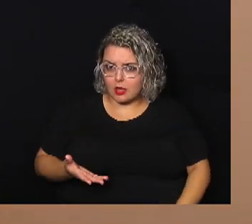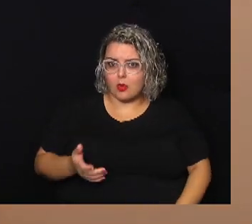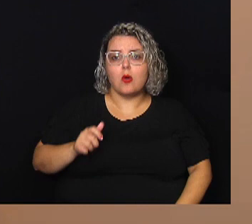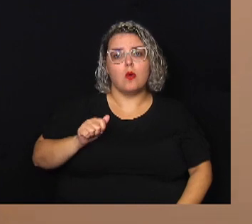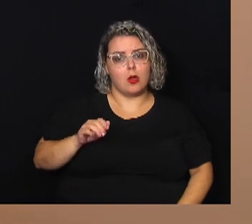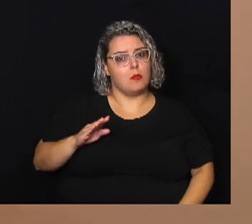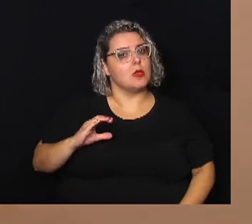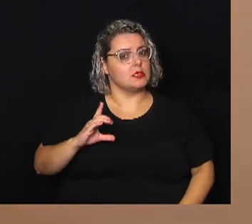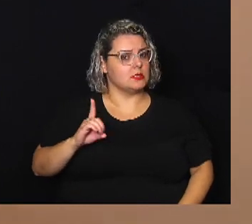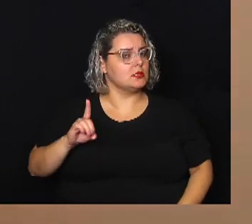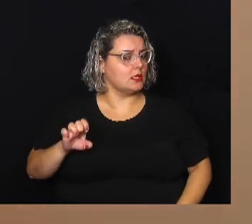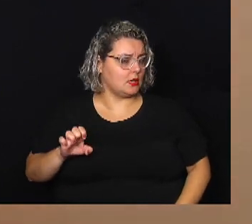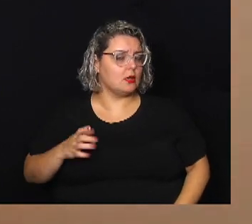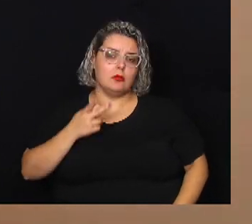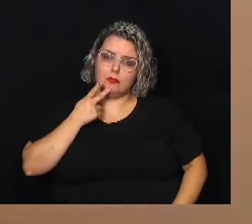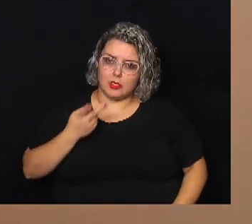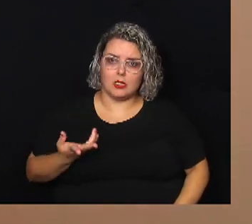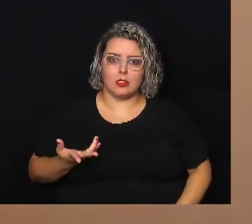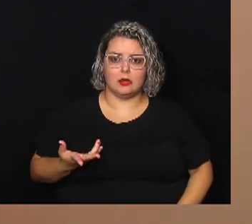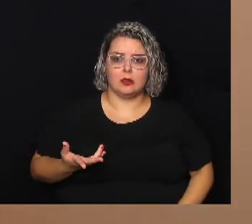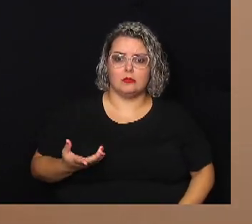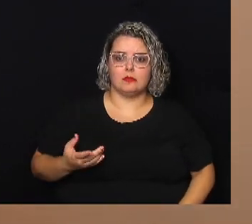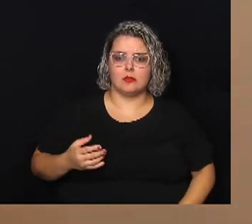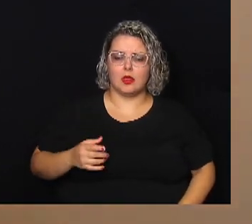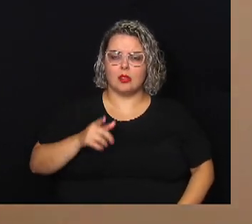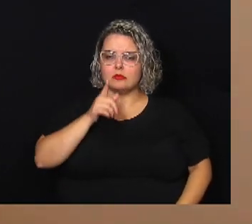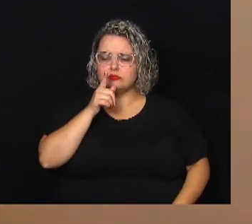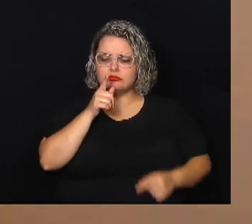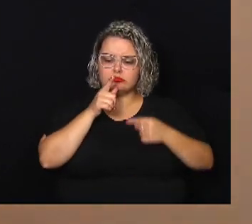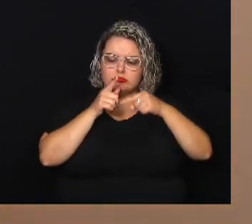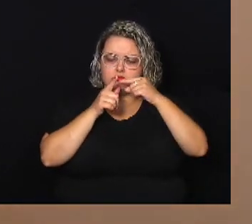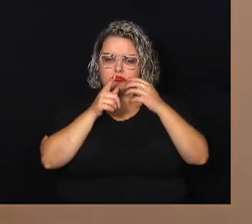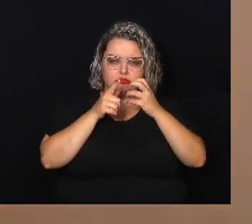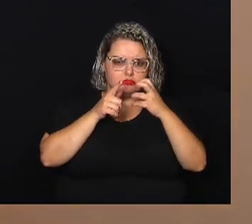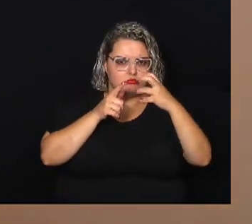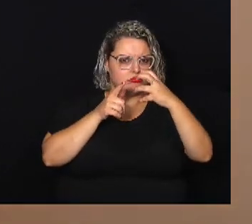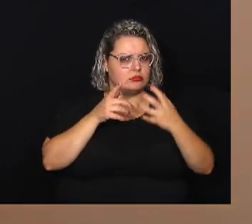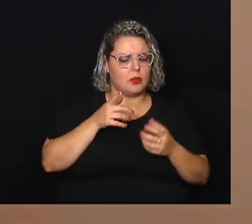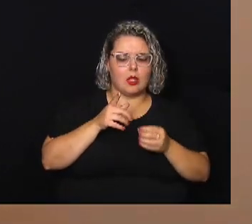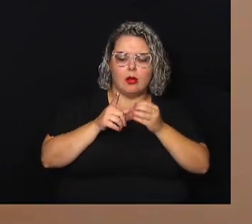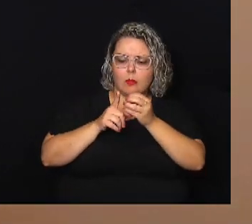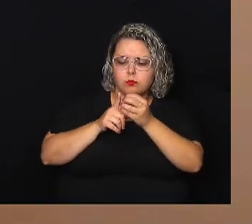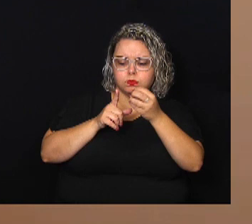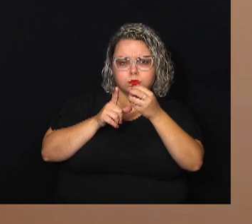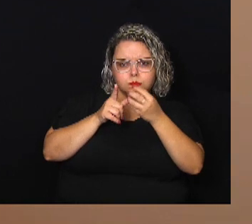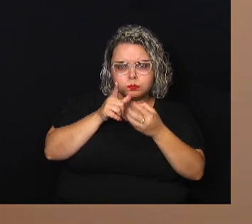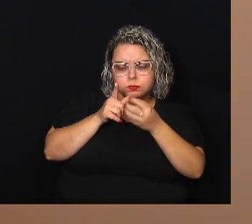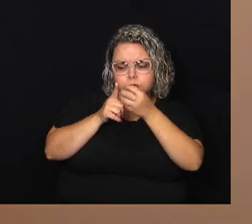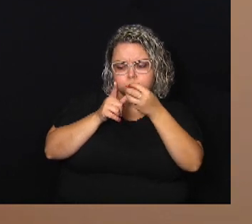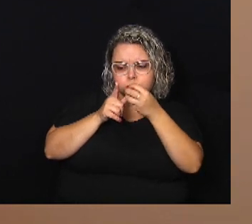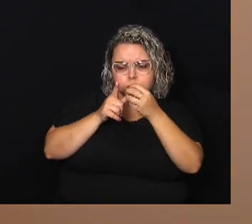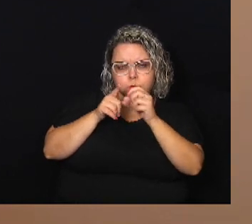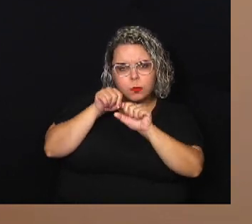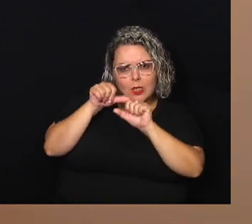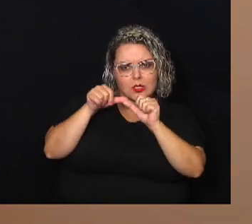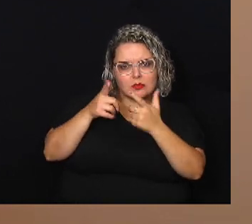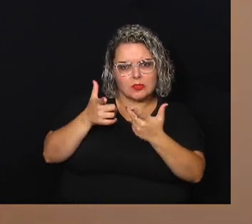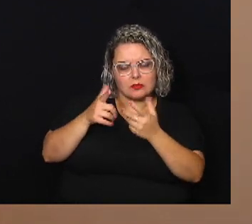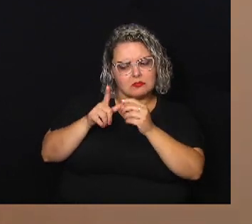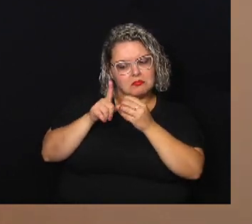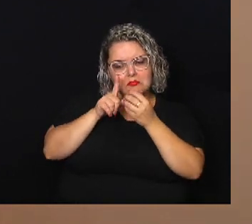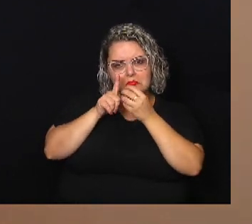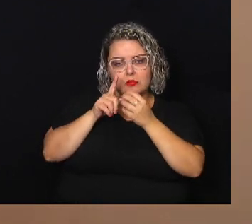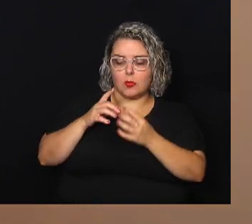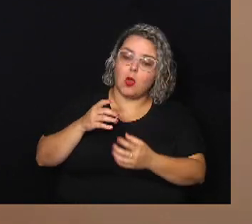que eu falei. Então, apareceu alguma mancha diferente, cresceu algum caroço, mudou de aspecto, tem alguma